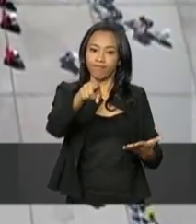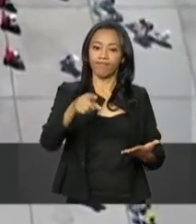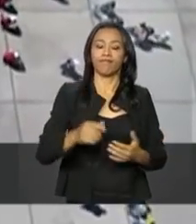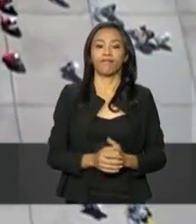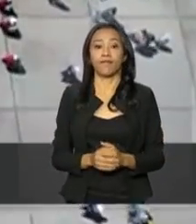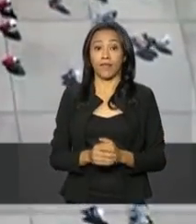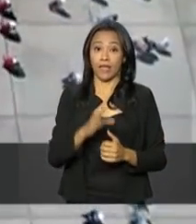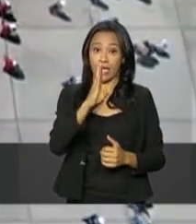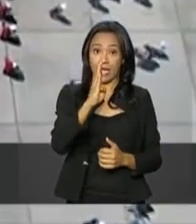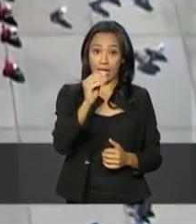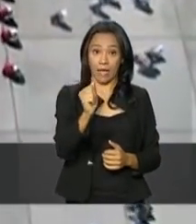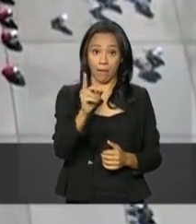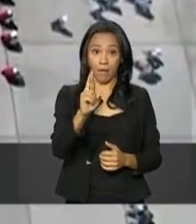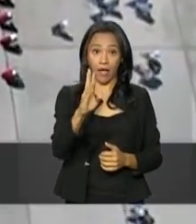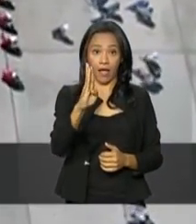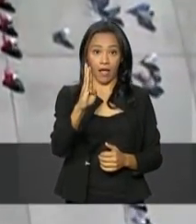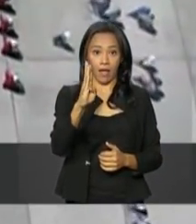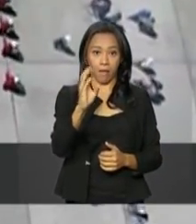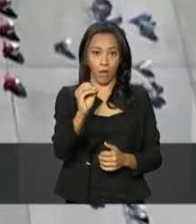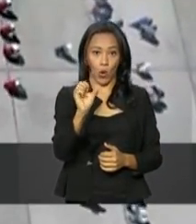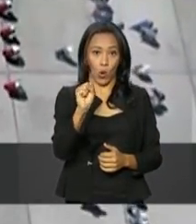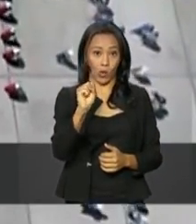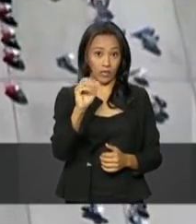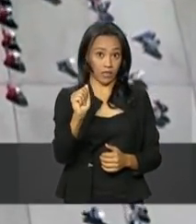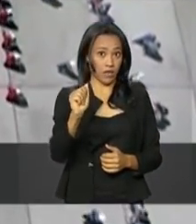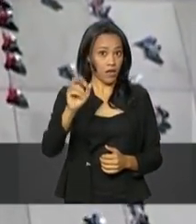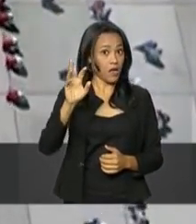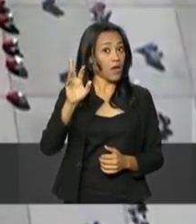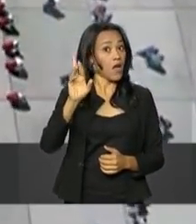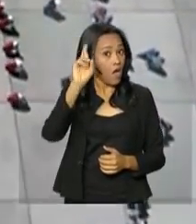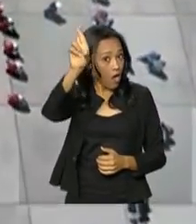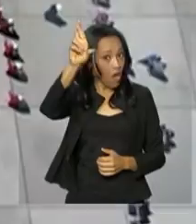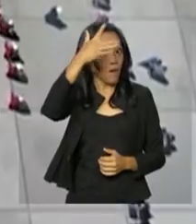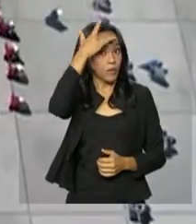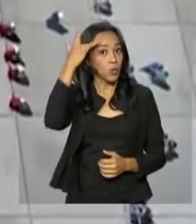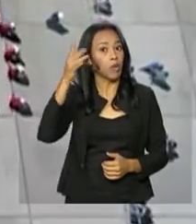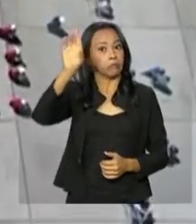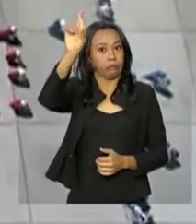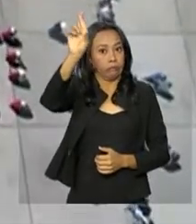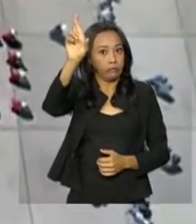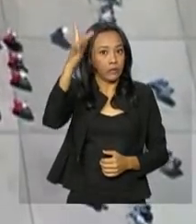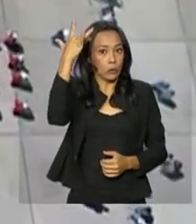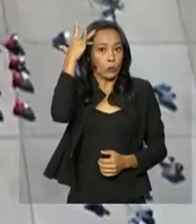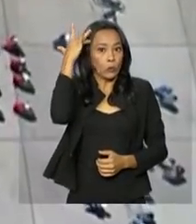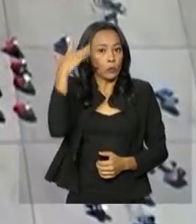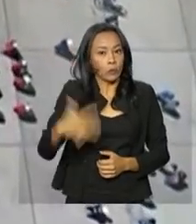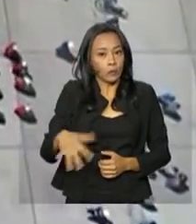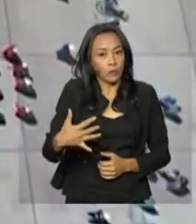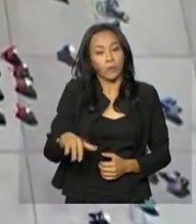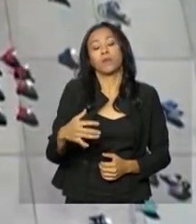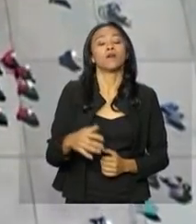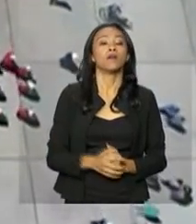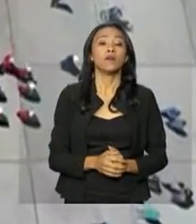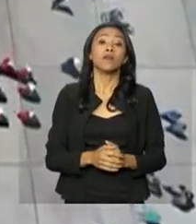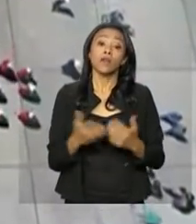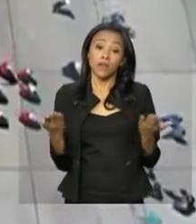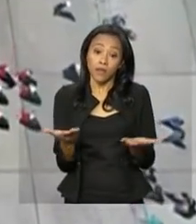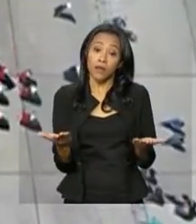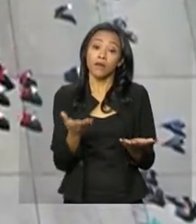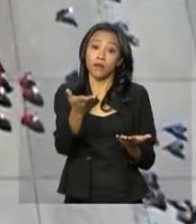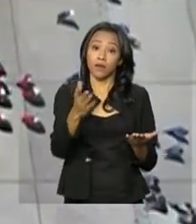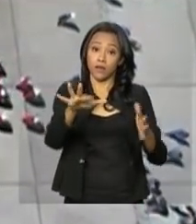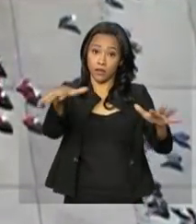Júnior, nosso chefe de Estado-Maior da Armada. Então vai ser dirigido aqui para a área de que nós chamamos de porta-lá, onde tem um